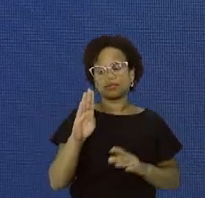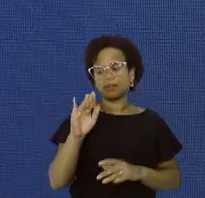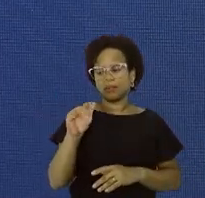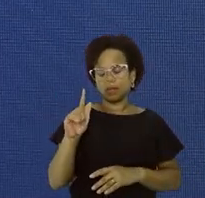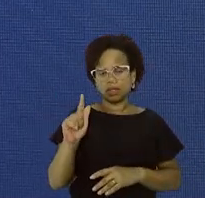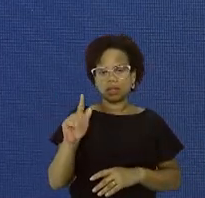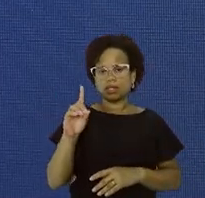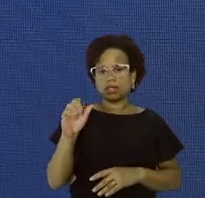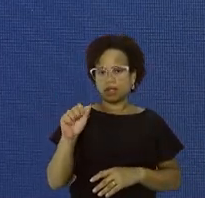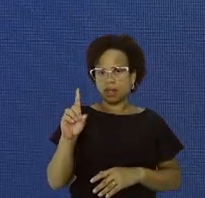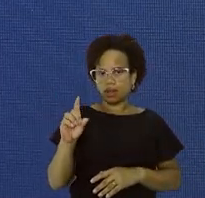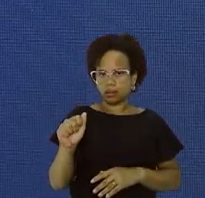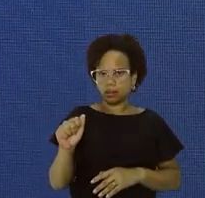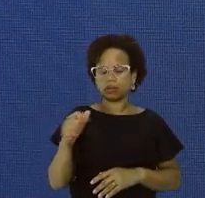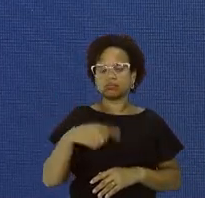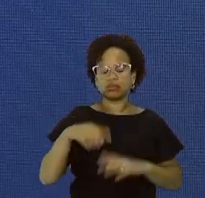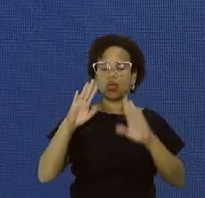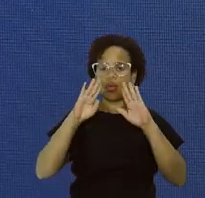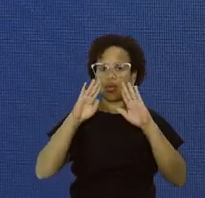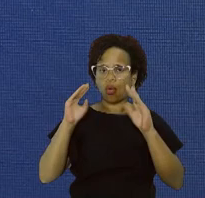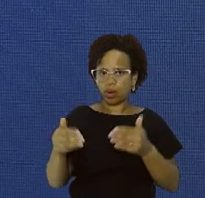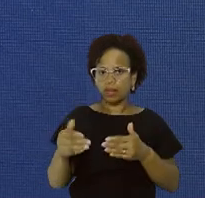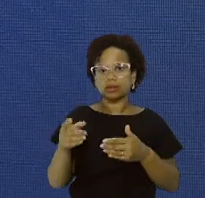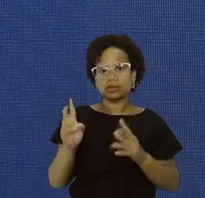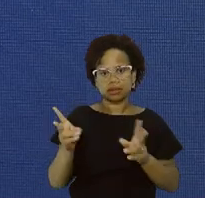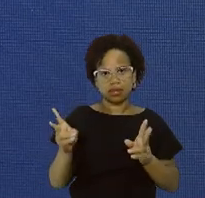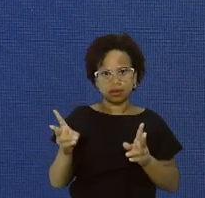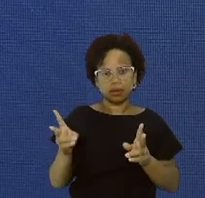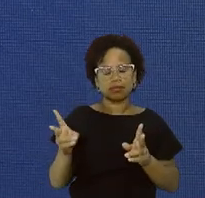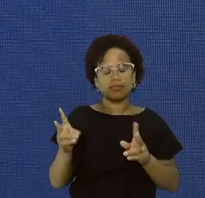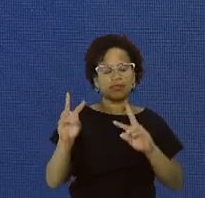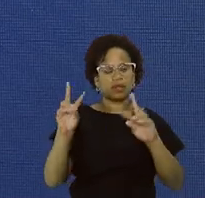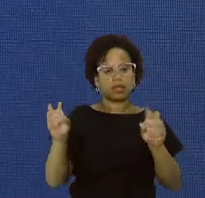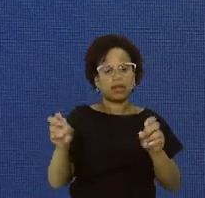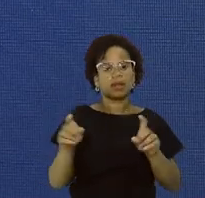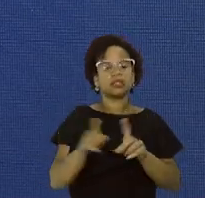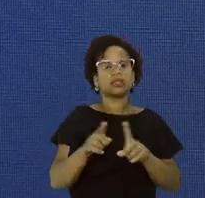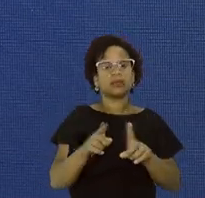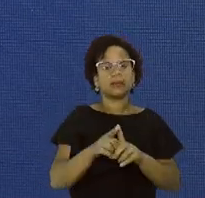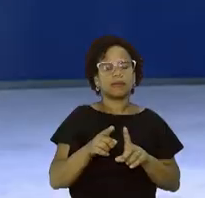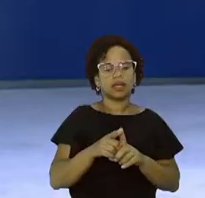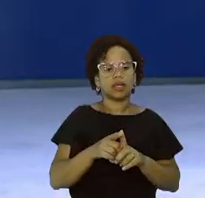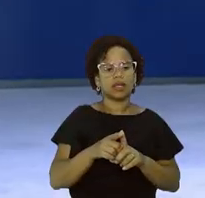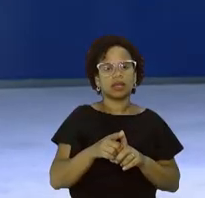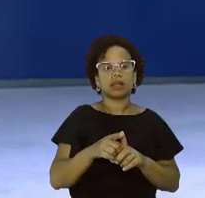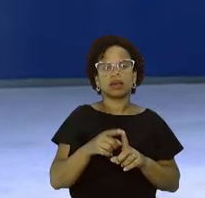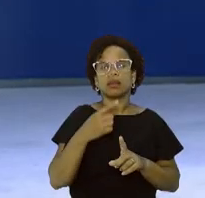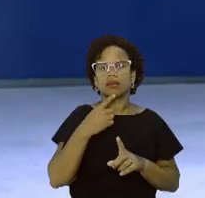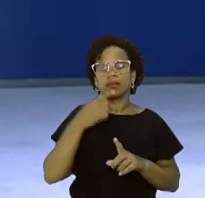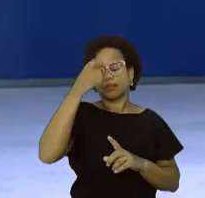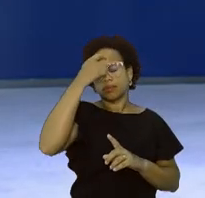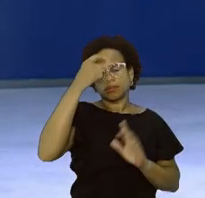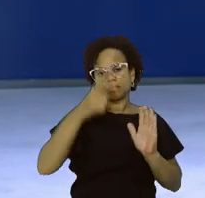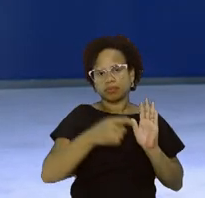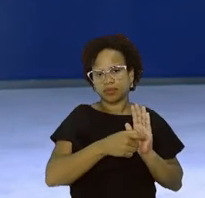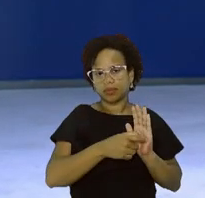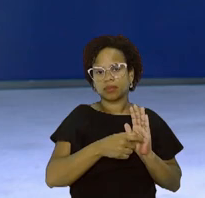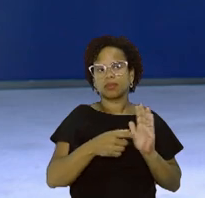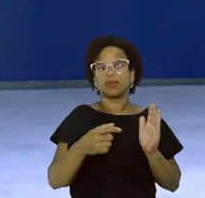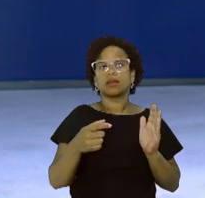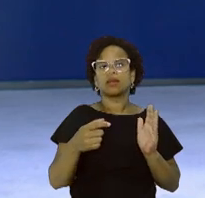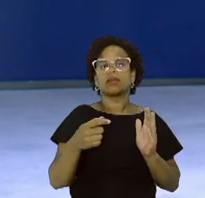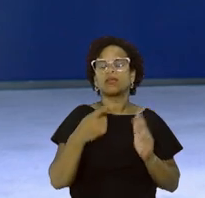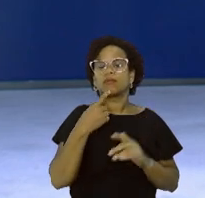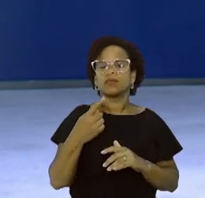você falou de machilar nessa isso tudo são coisas correlacionadas com a capacidade da infraestrutura de você enfim